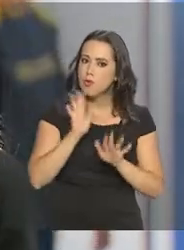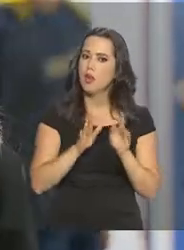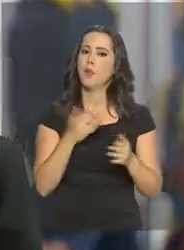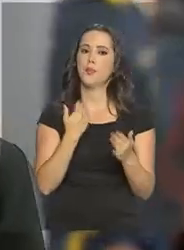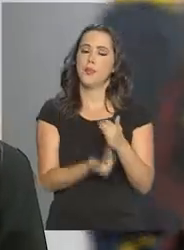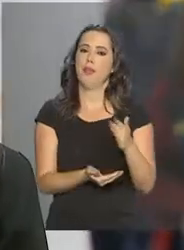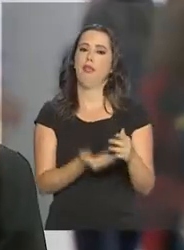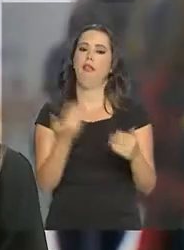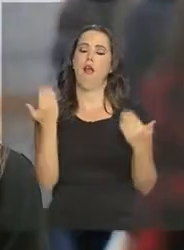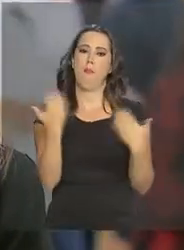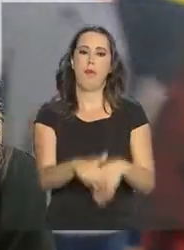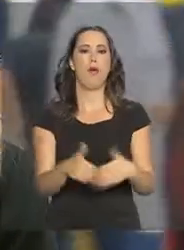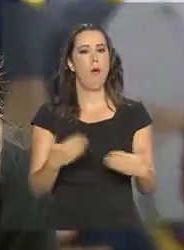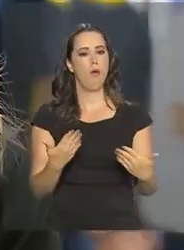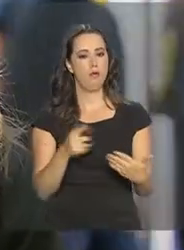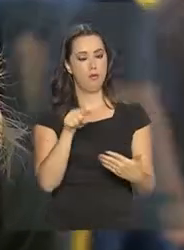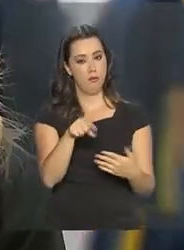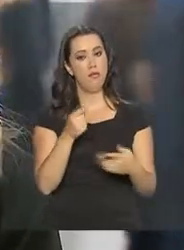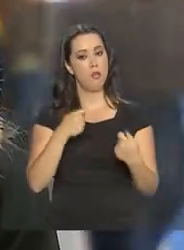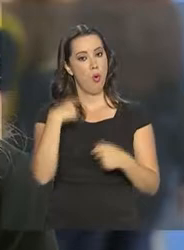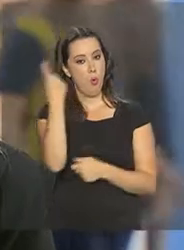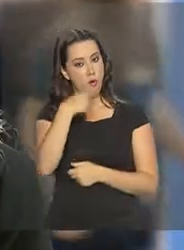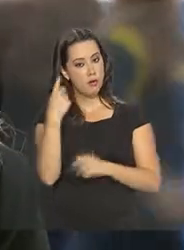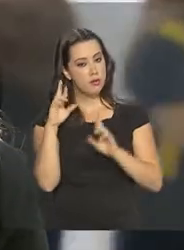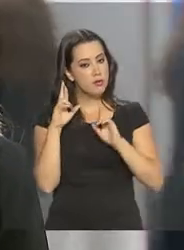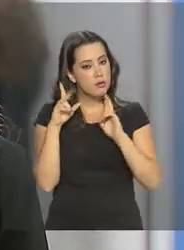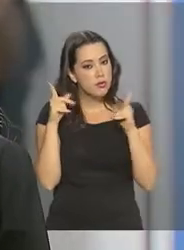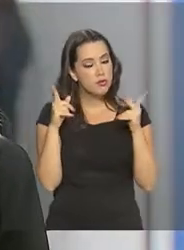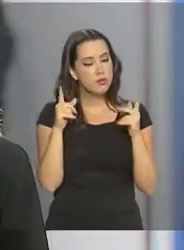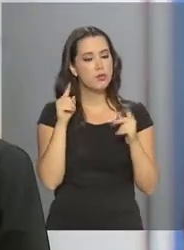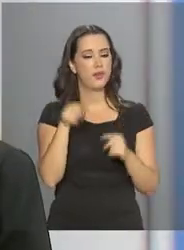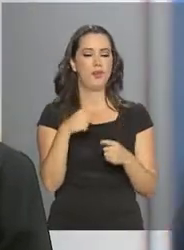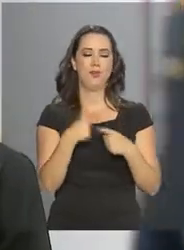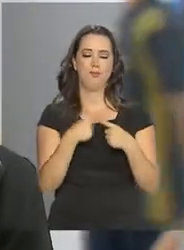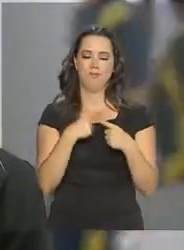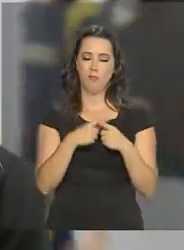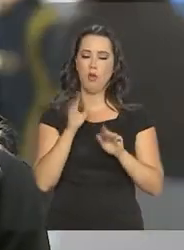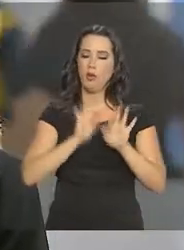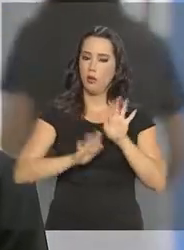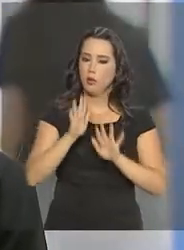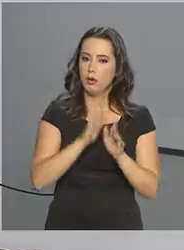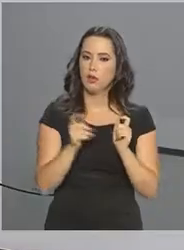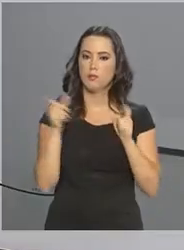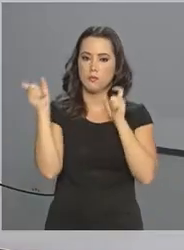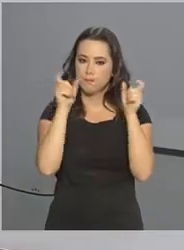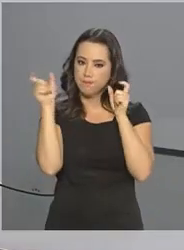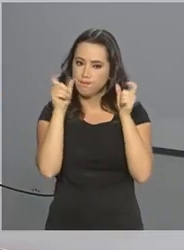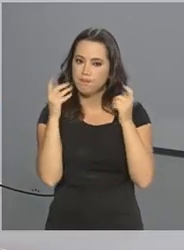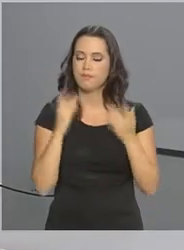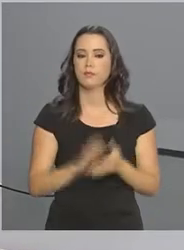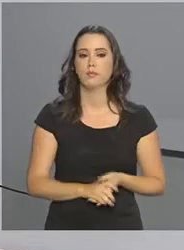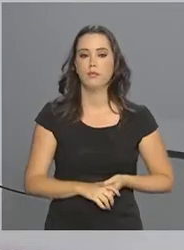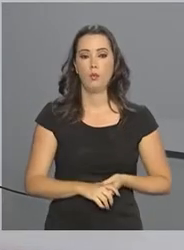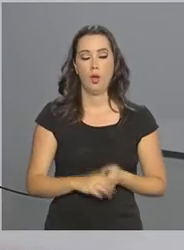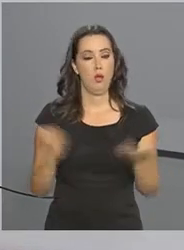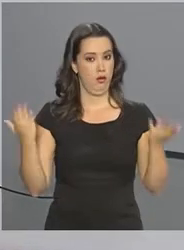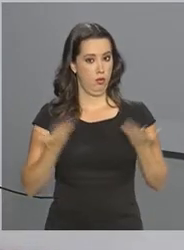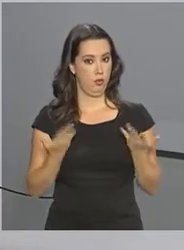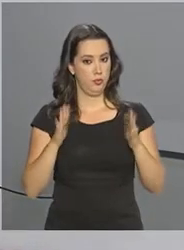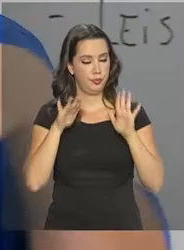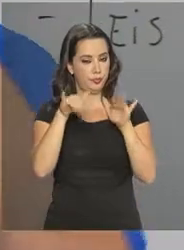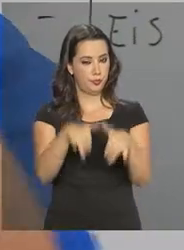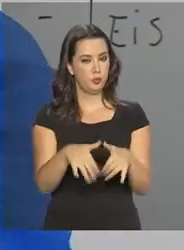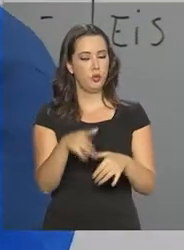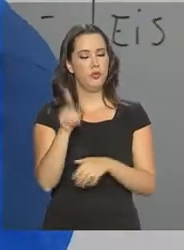perder é esse momento essa prova o exame em função da mudança do horário nessa reta final o professor de